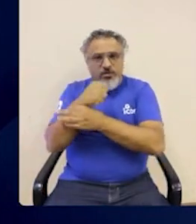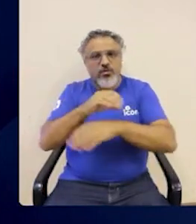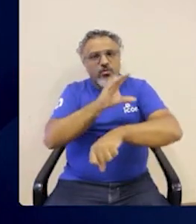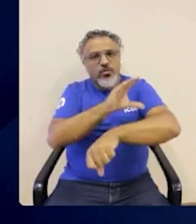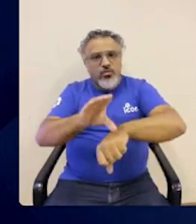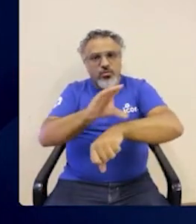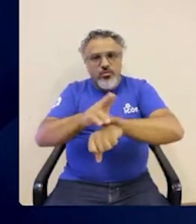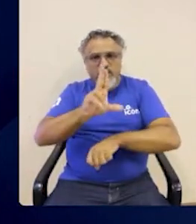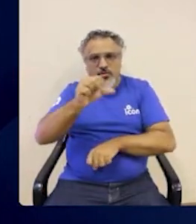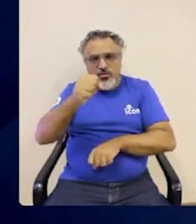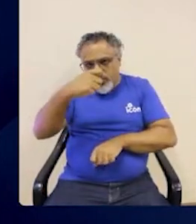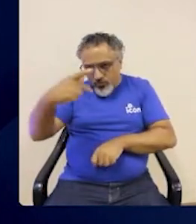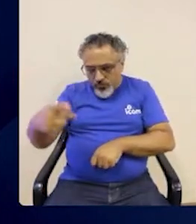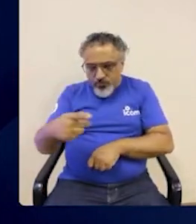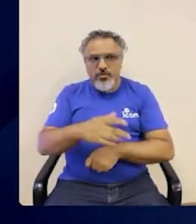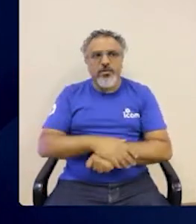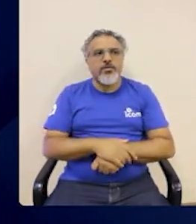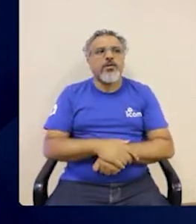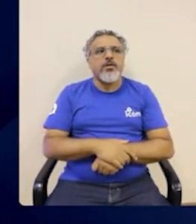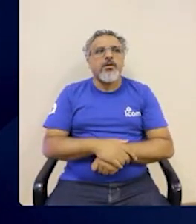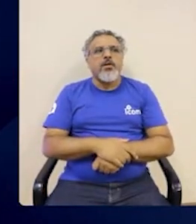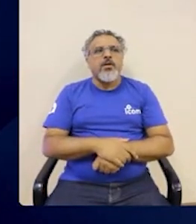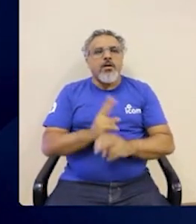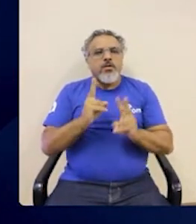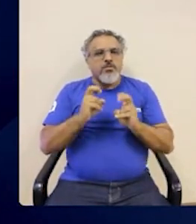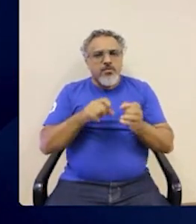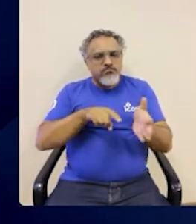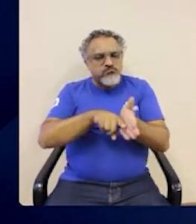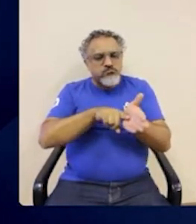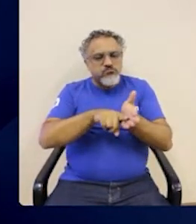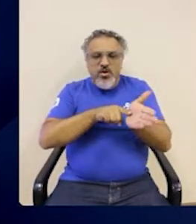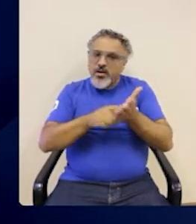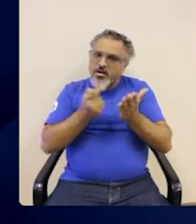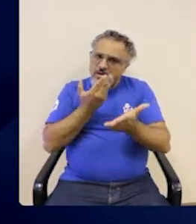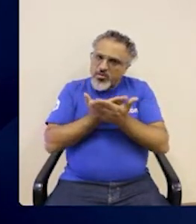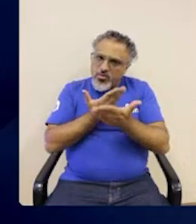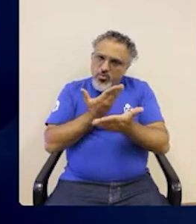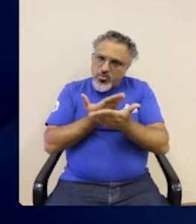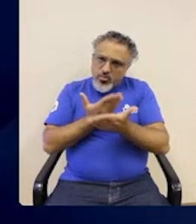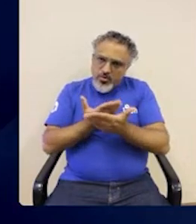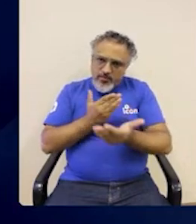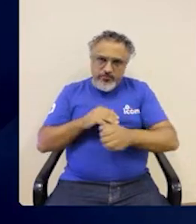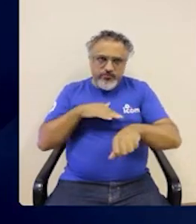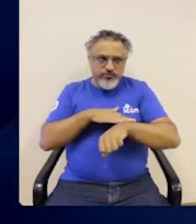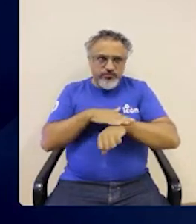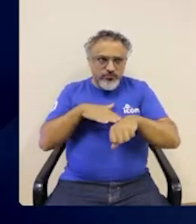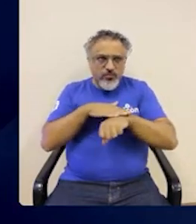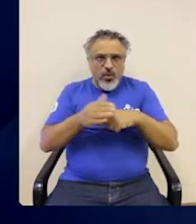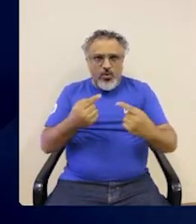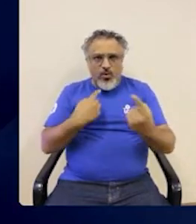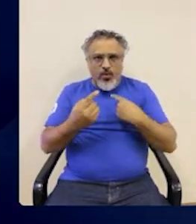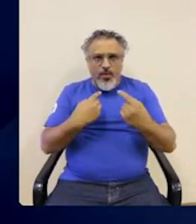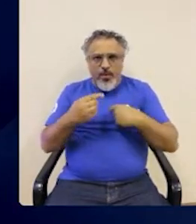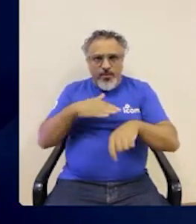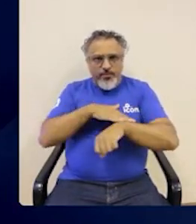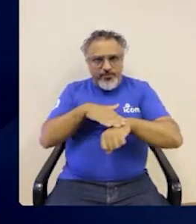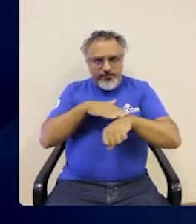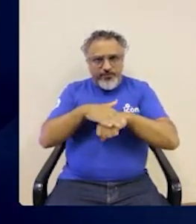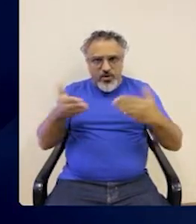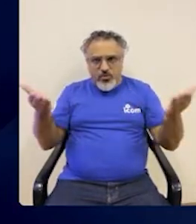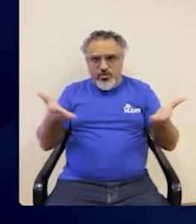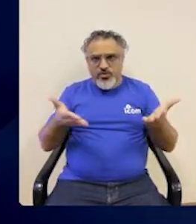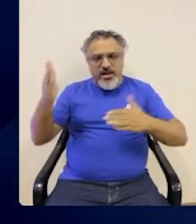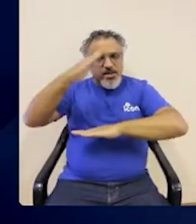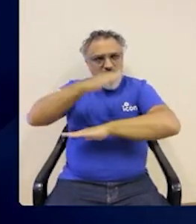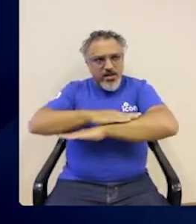uma temática que eu pesquiso e estudo. E o objetivo hoje dessa conversa aqui à tarde é falar um pouco